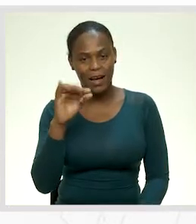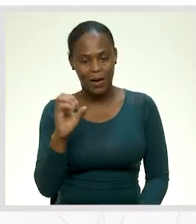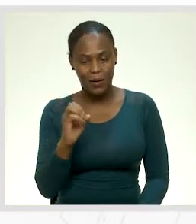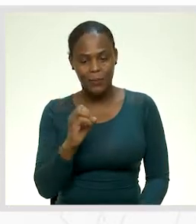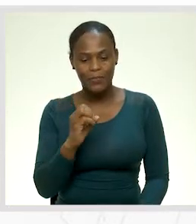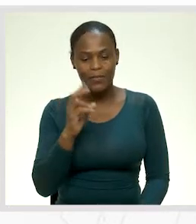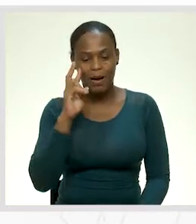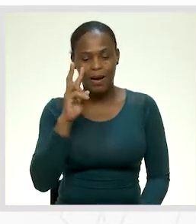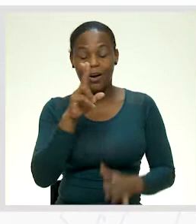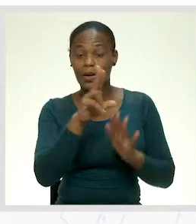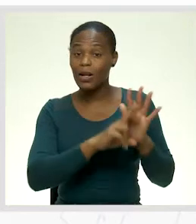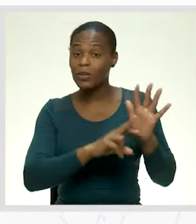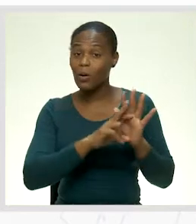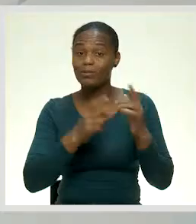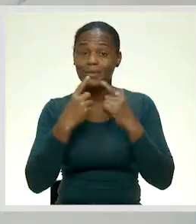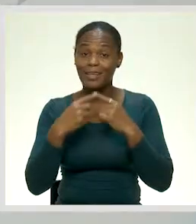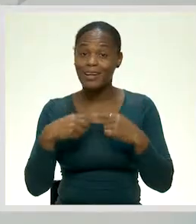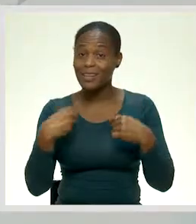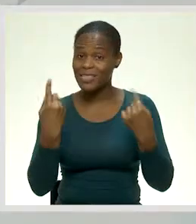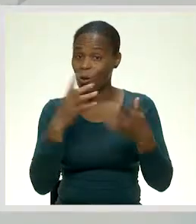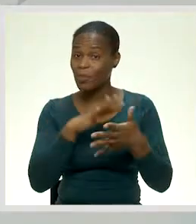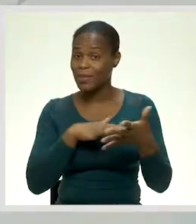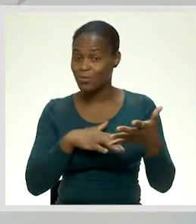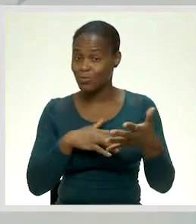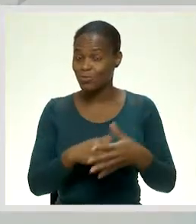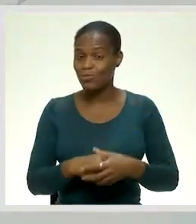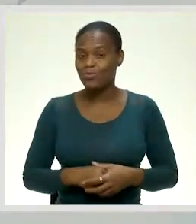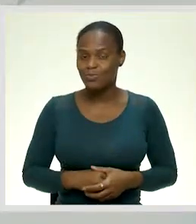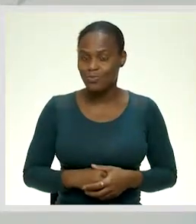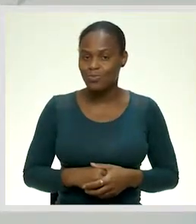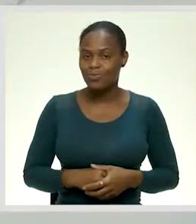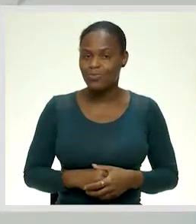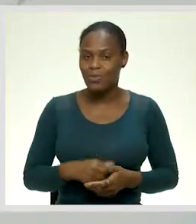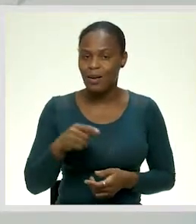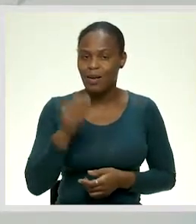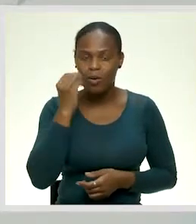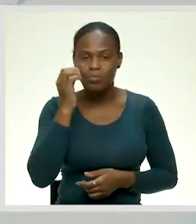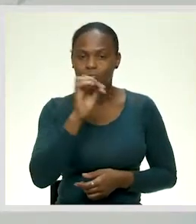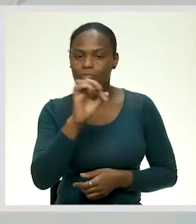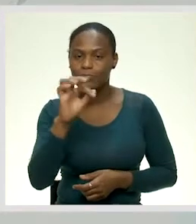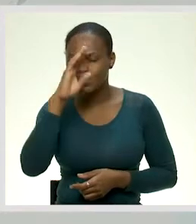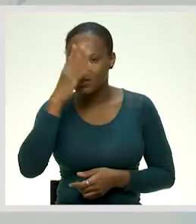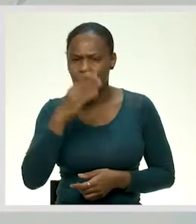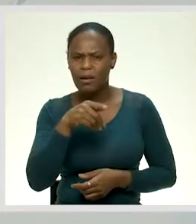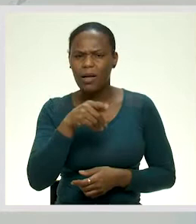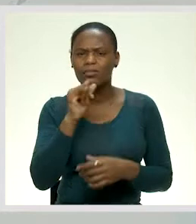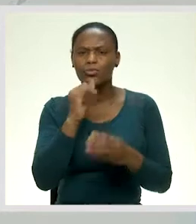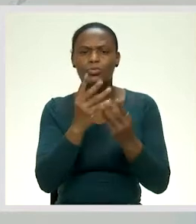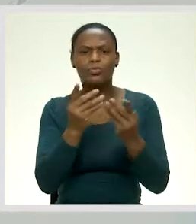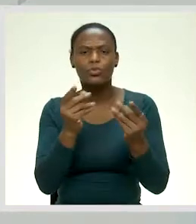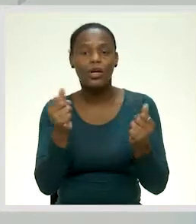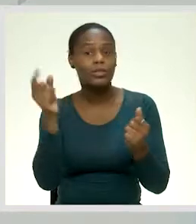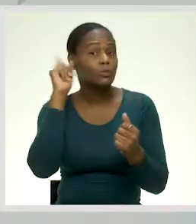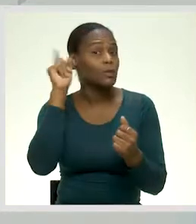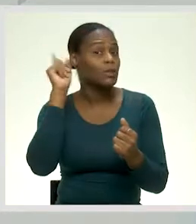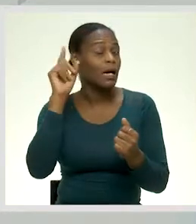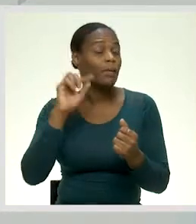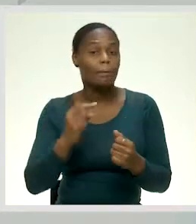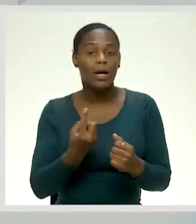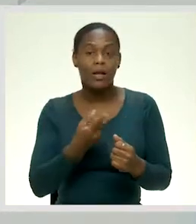à declaração. São, como sabem, ferramentas úteis à nossa